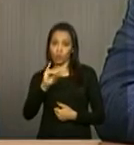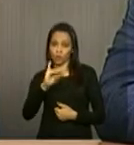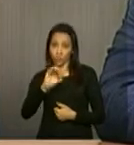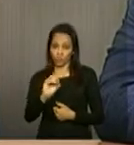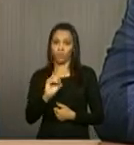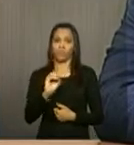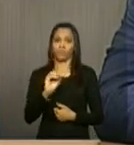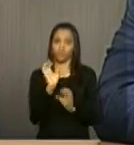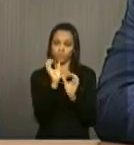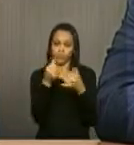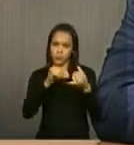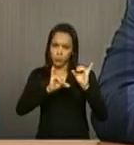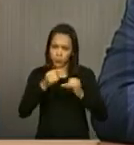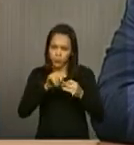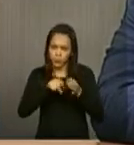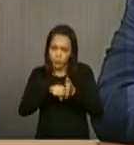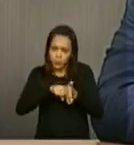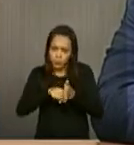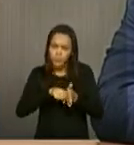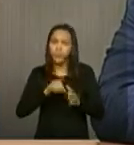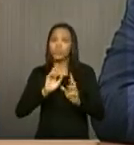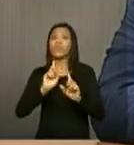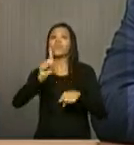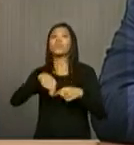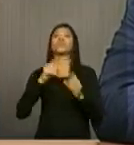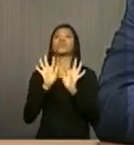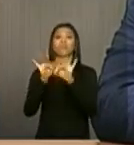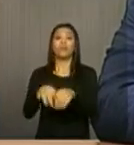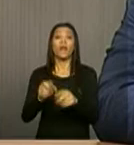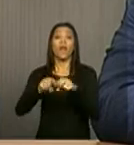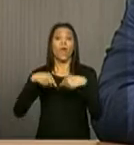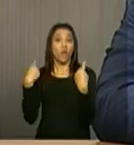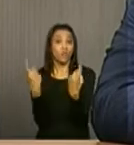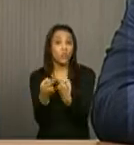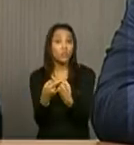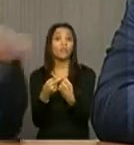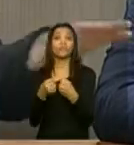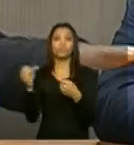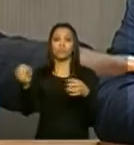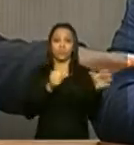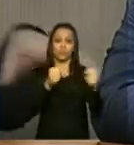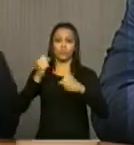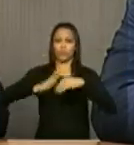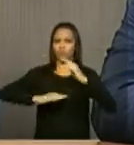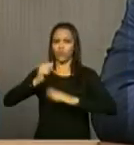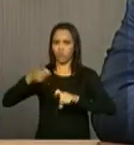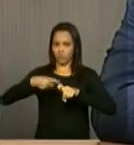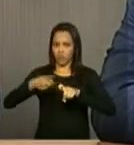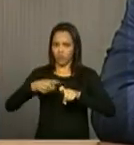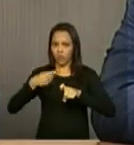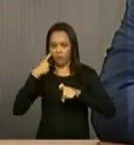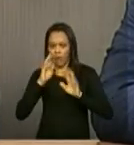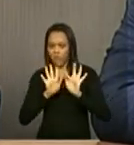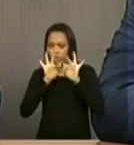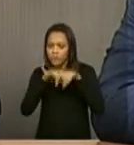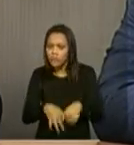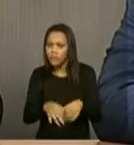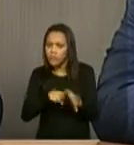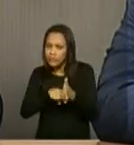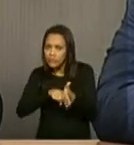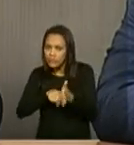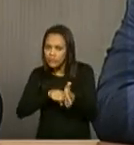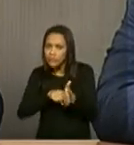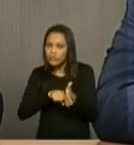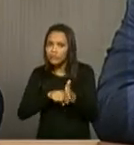justamente combinou com a reunião dos peritos para finalizar o laudo está em sinal